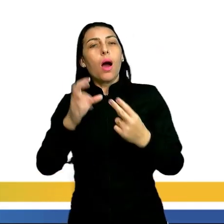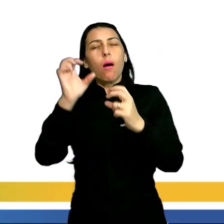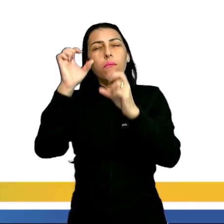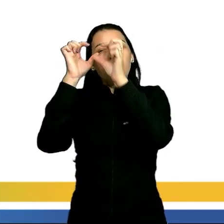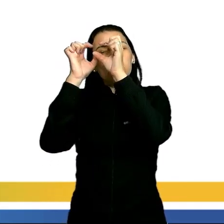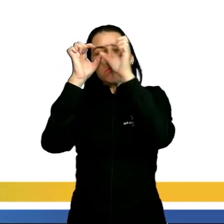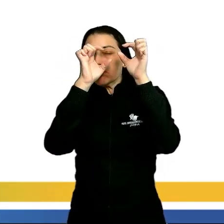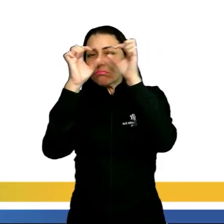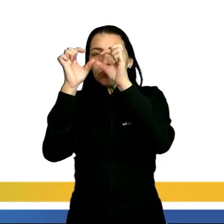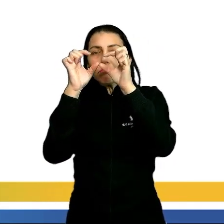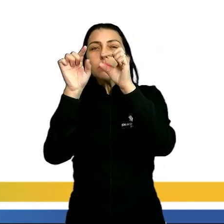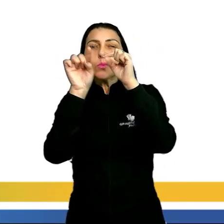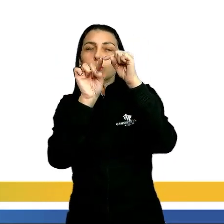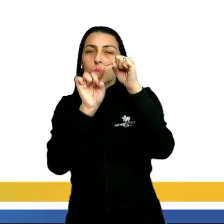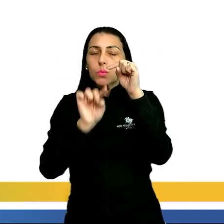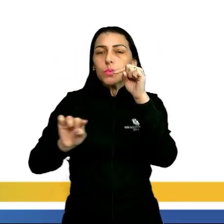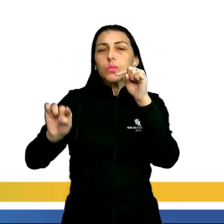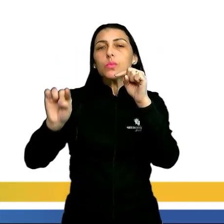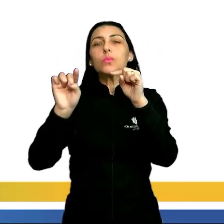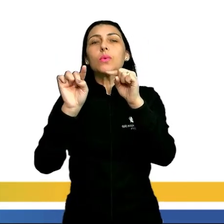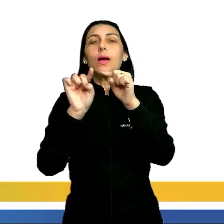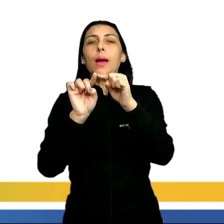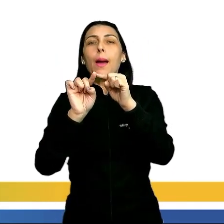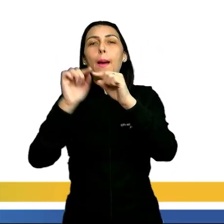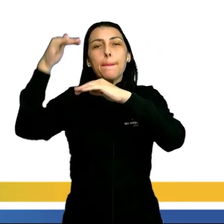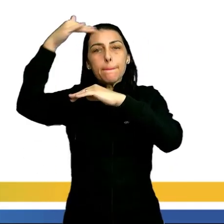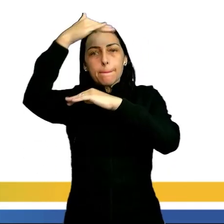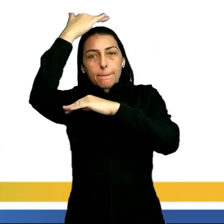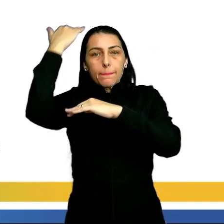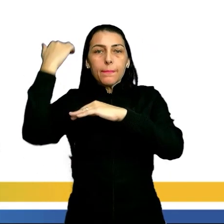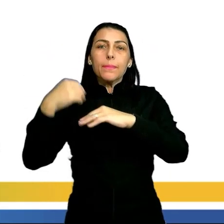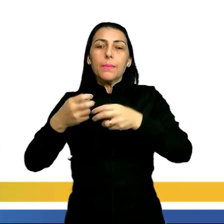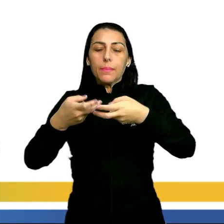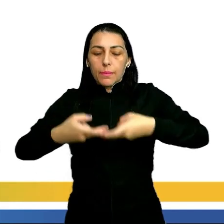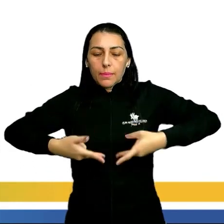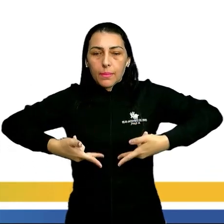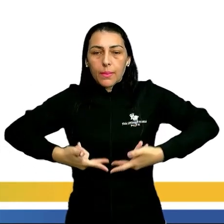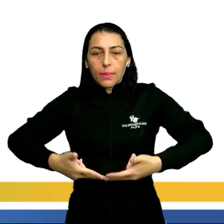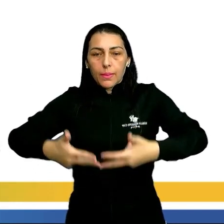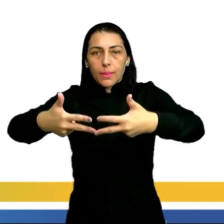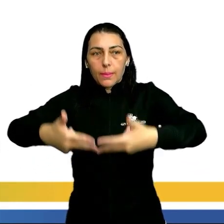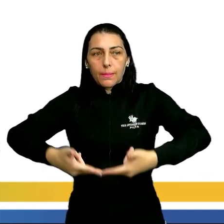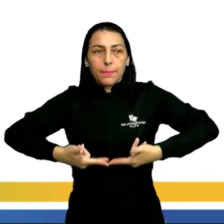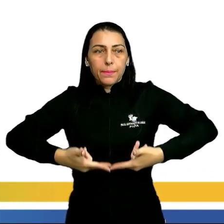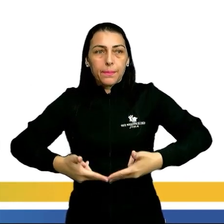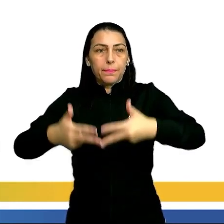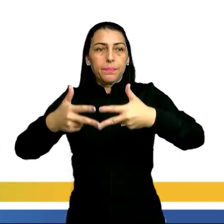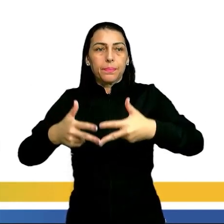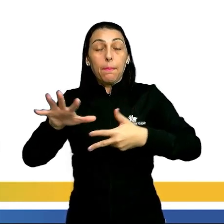olho, circularmente sobre a minha rede.